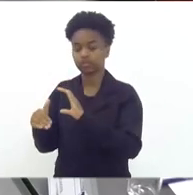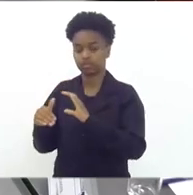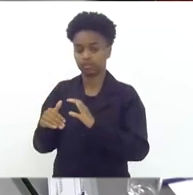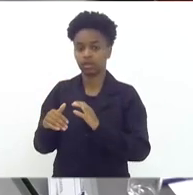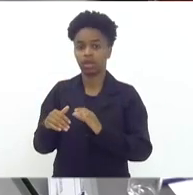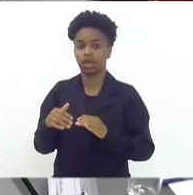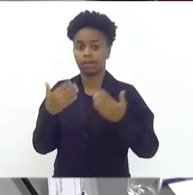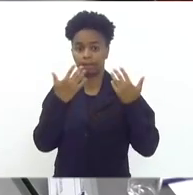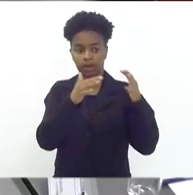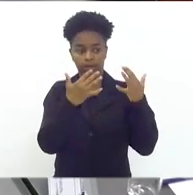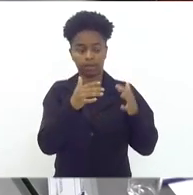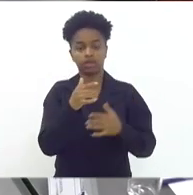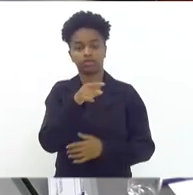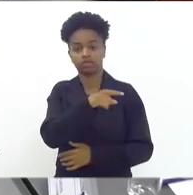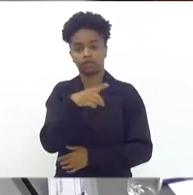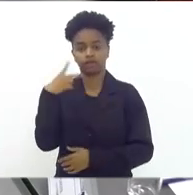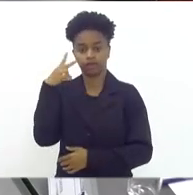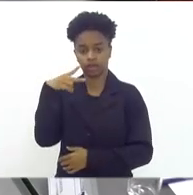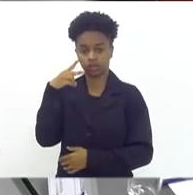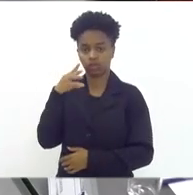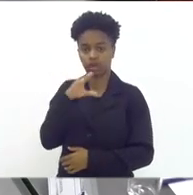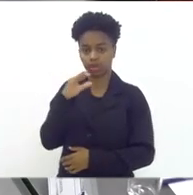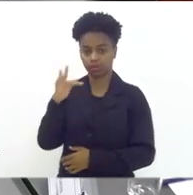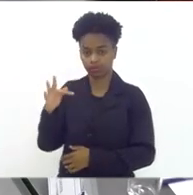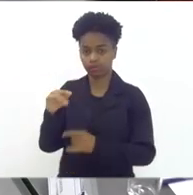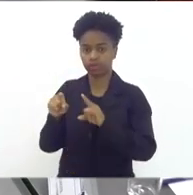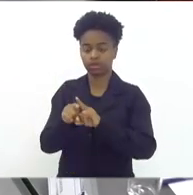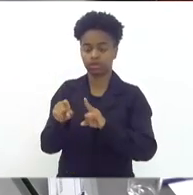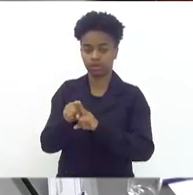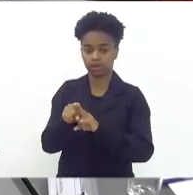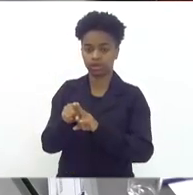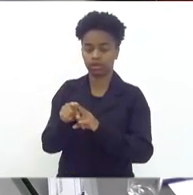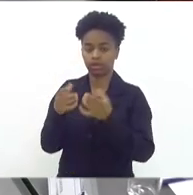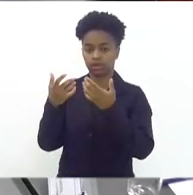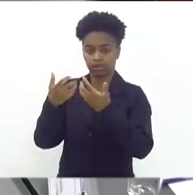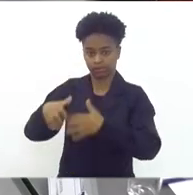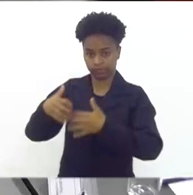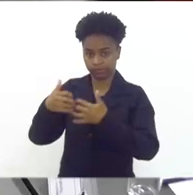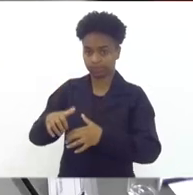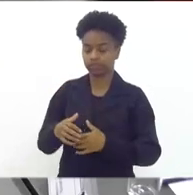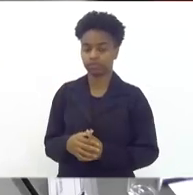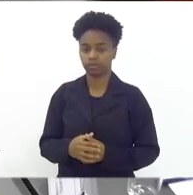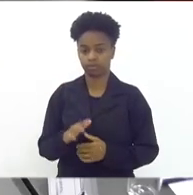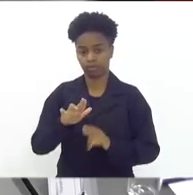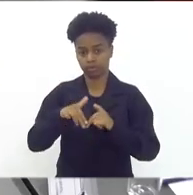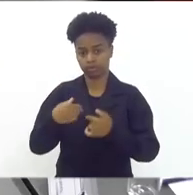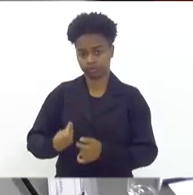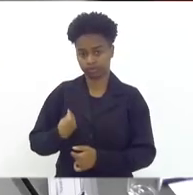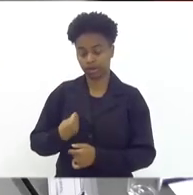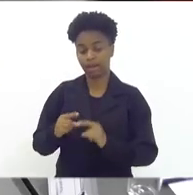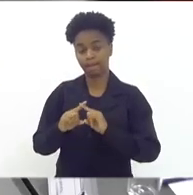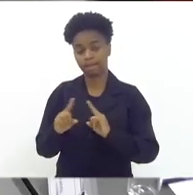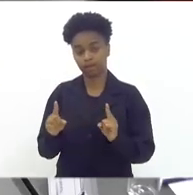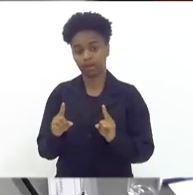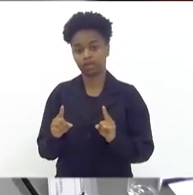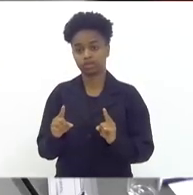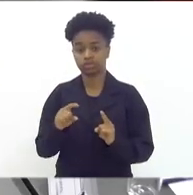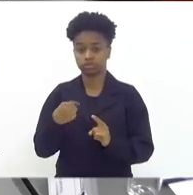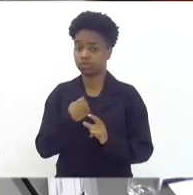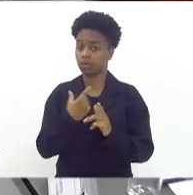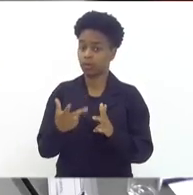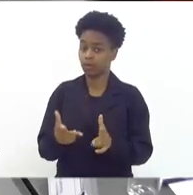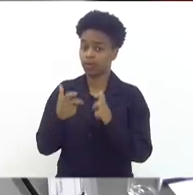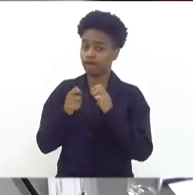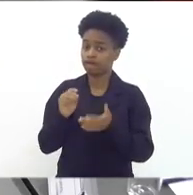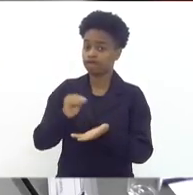de Teresópolis quanto de Cabo Frio pela presença mas faço aqui as palavras minhas as palavras Deputado tange no sentido da gente perceber uma Total ausência